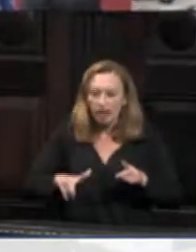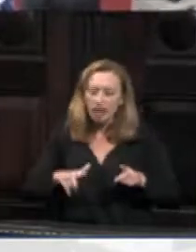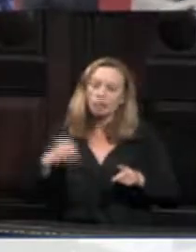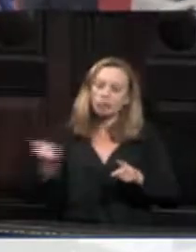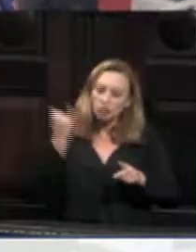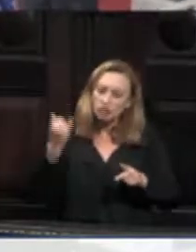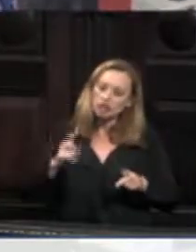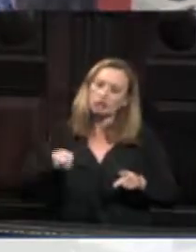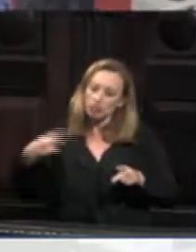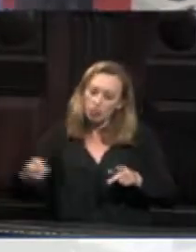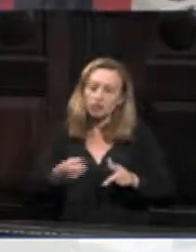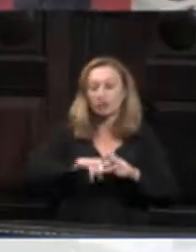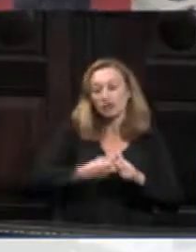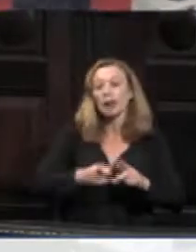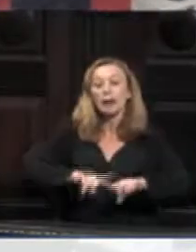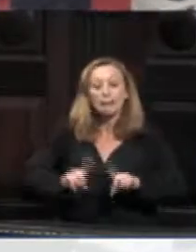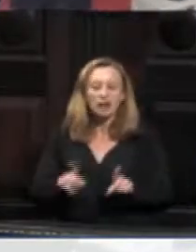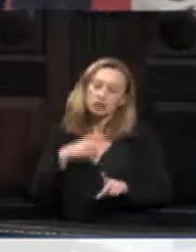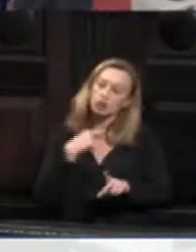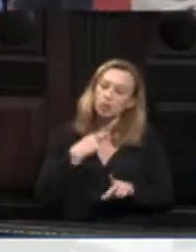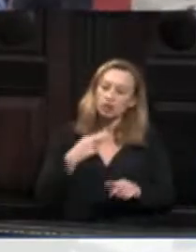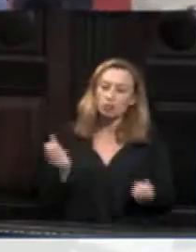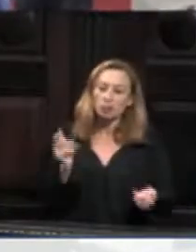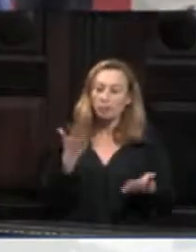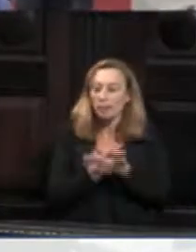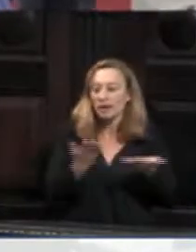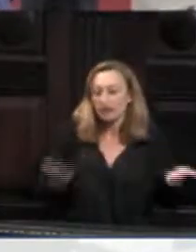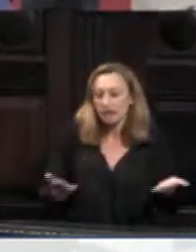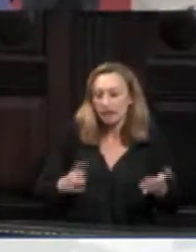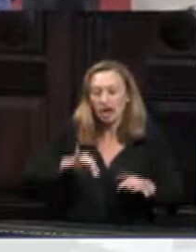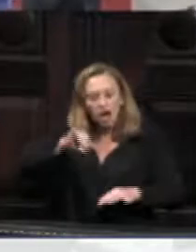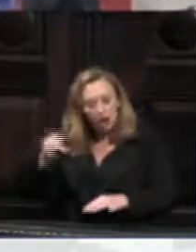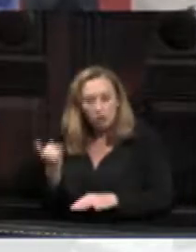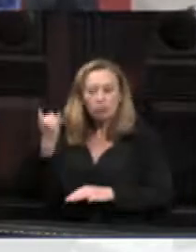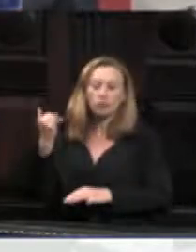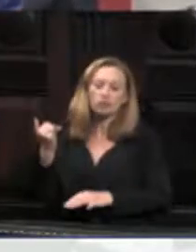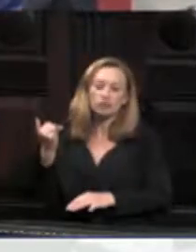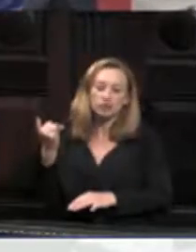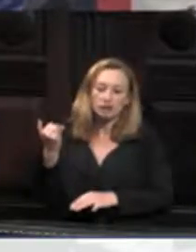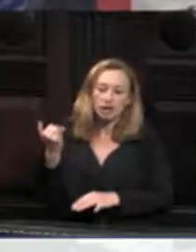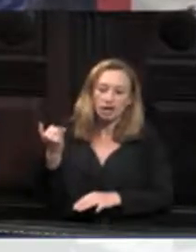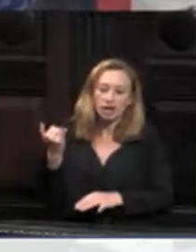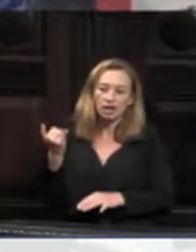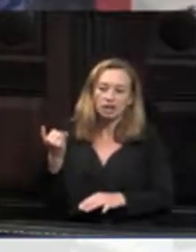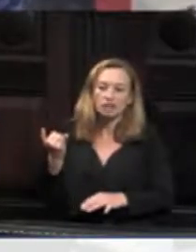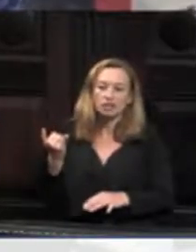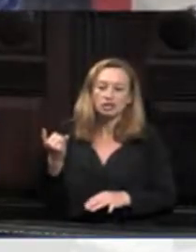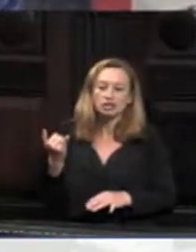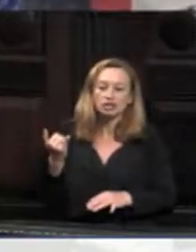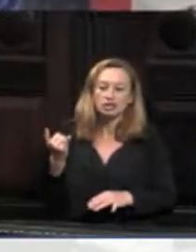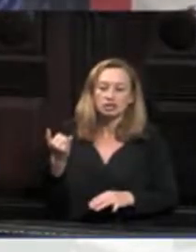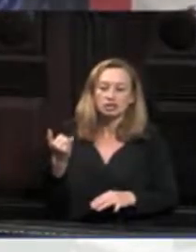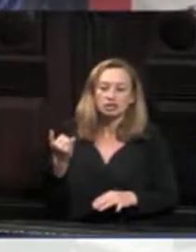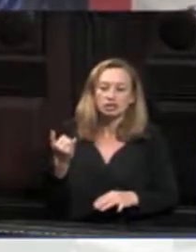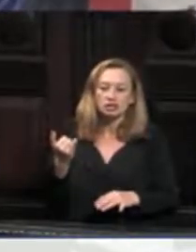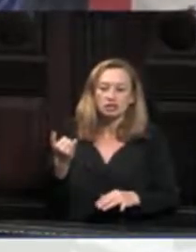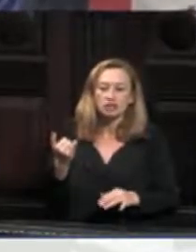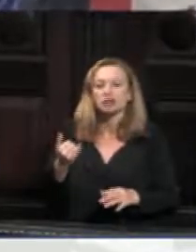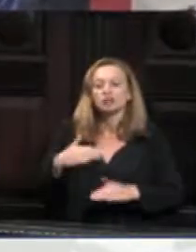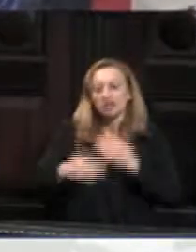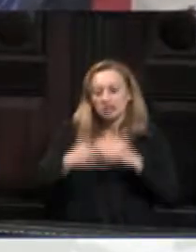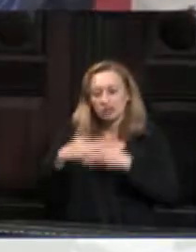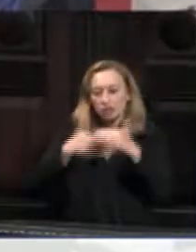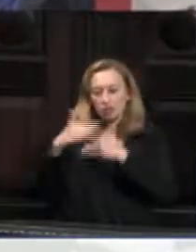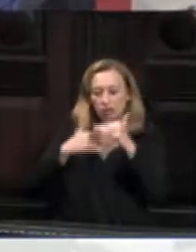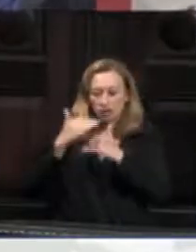feitos. Mas nós não podemos perder a oportunidade de lançar os marcos da convivência e do desenvolvimento da